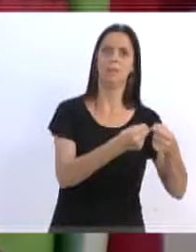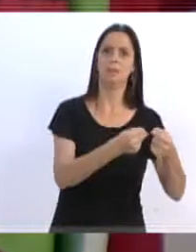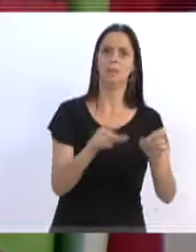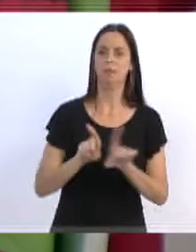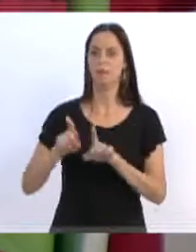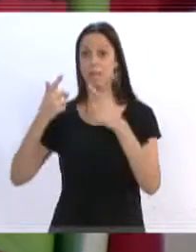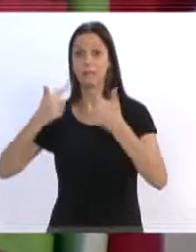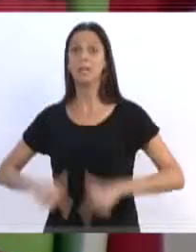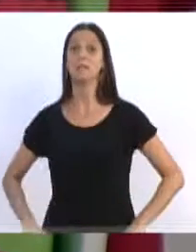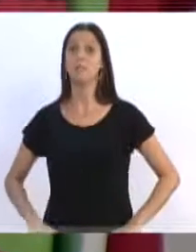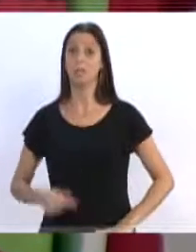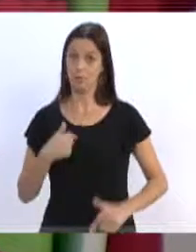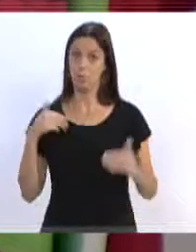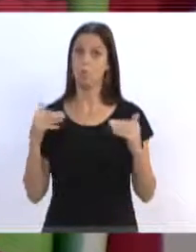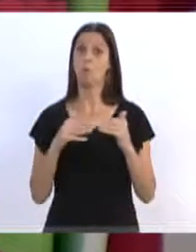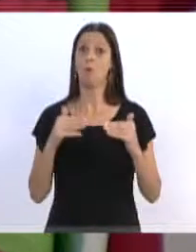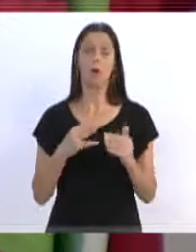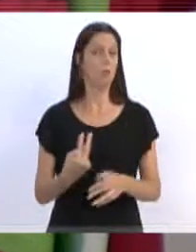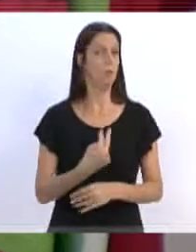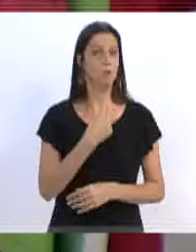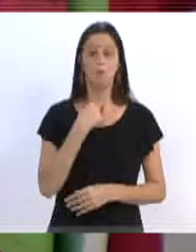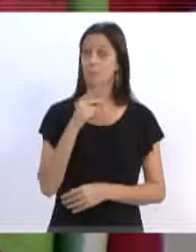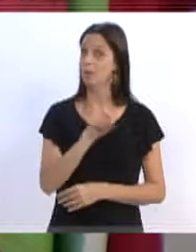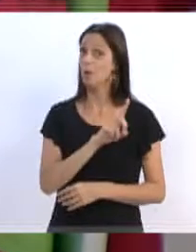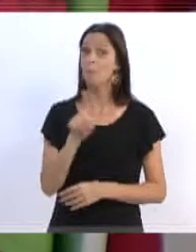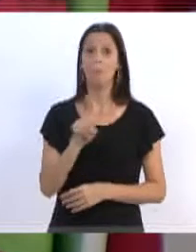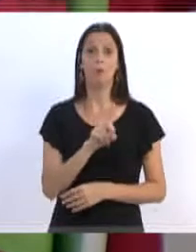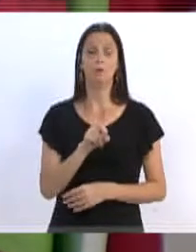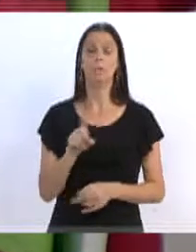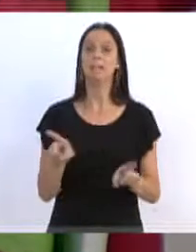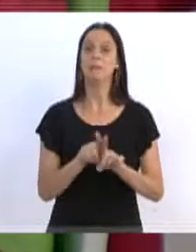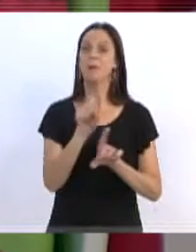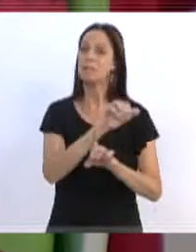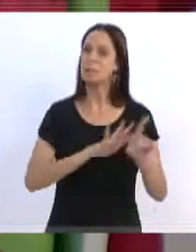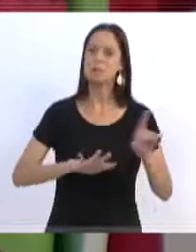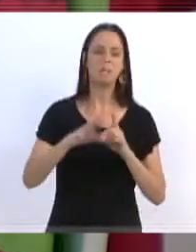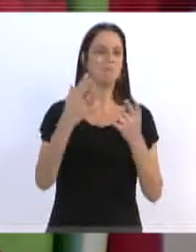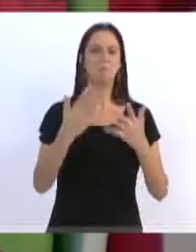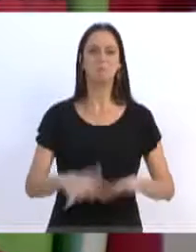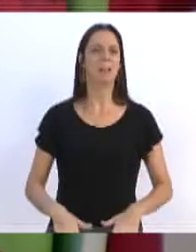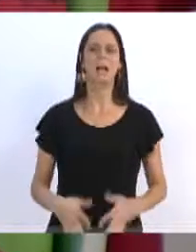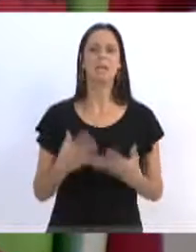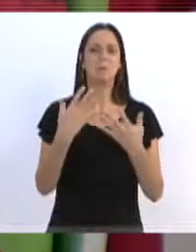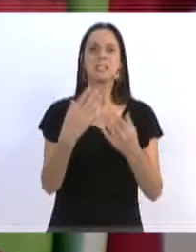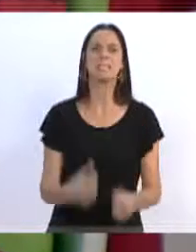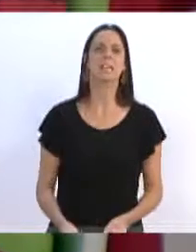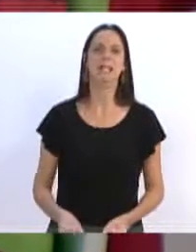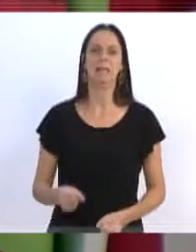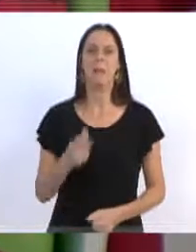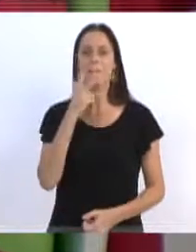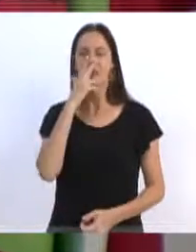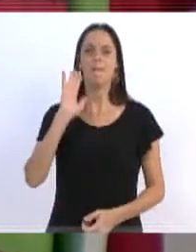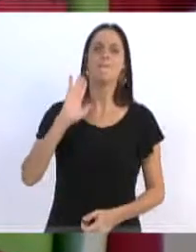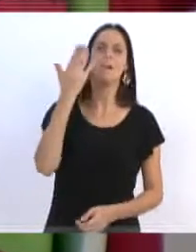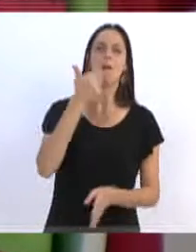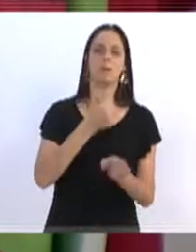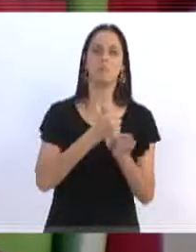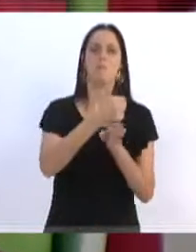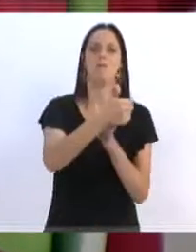transparência não podemos aqui ea sociedade não permite mais o falso moralismo né